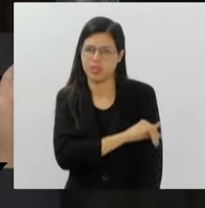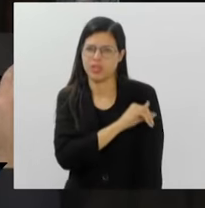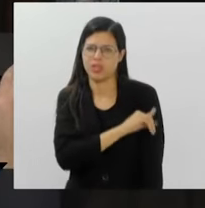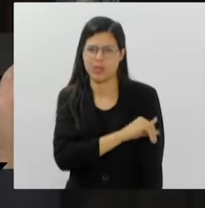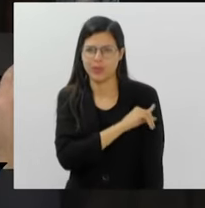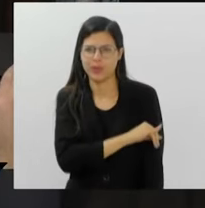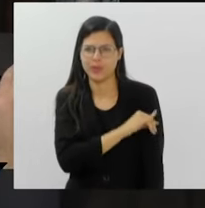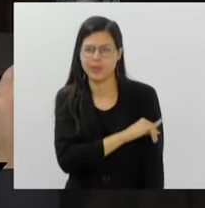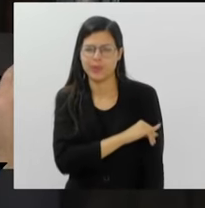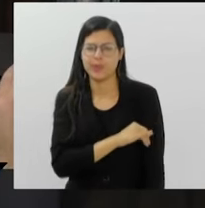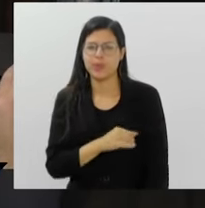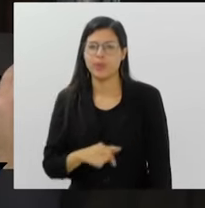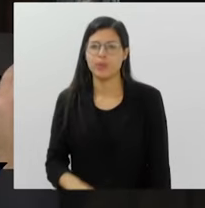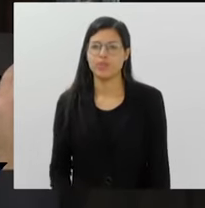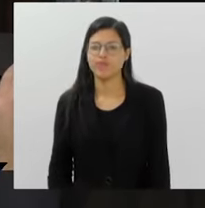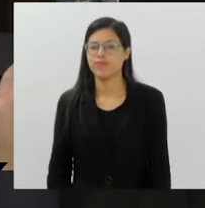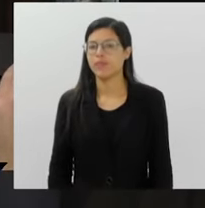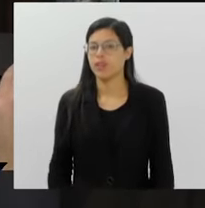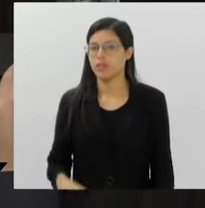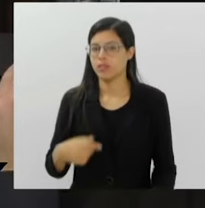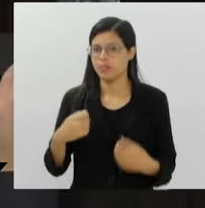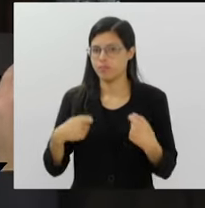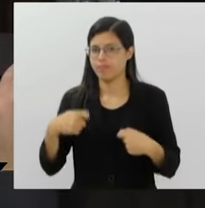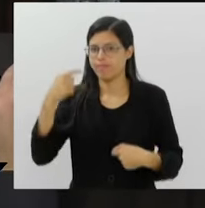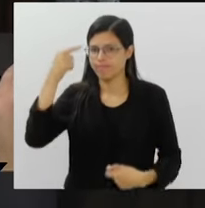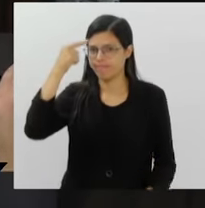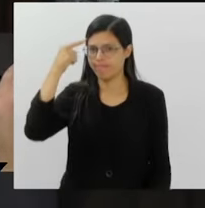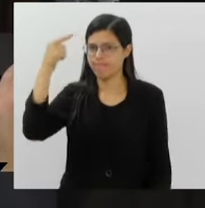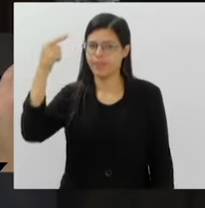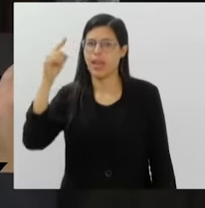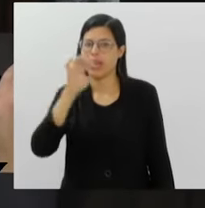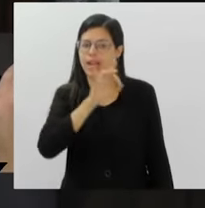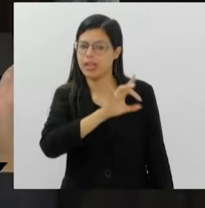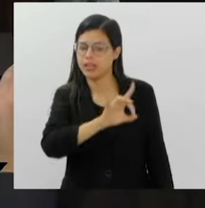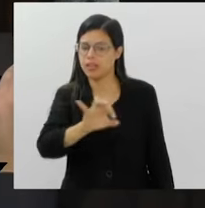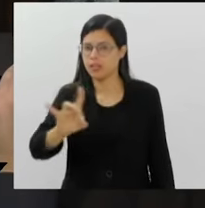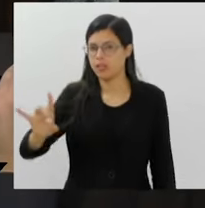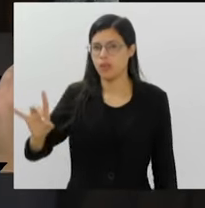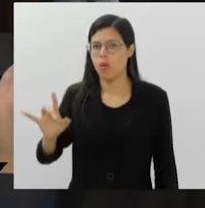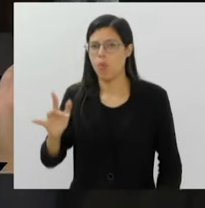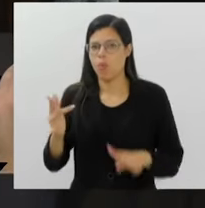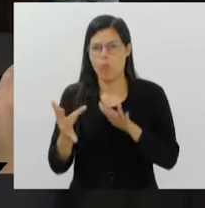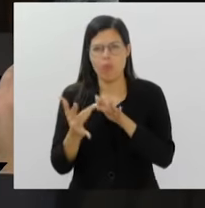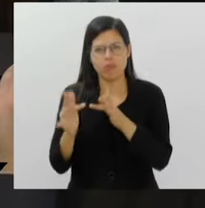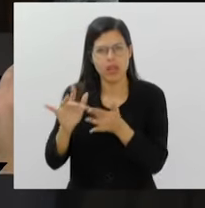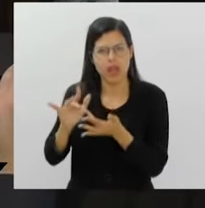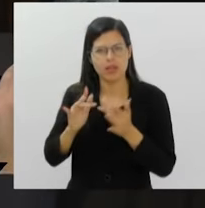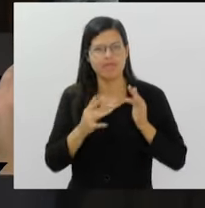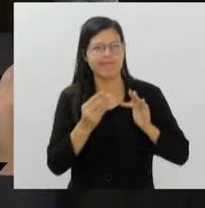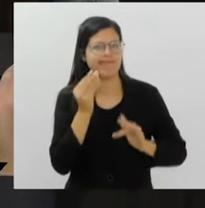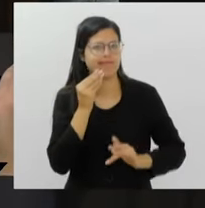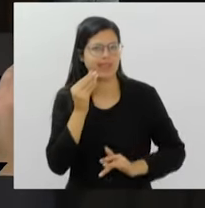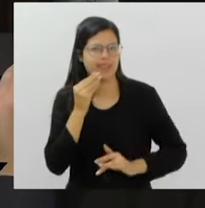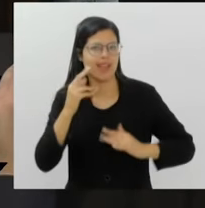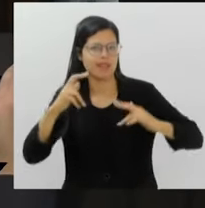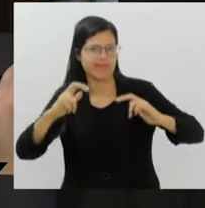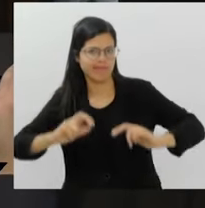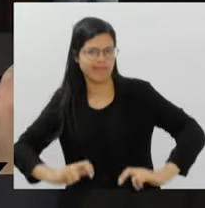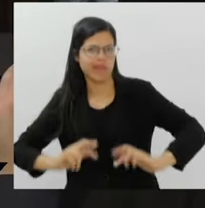a gente possa levar essa ideia para casa, né? Cada um possa, através de seus contatos, e aí a gente se predispõe a sentar numa